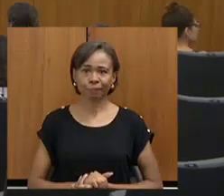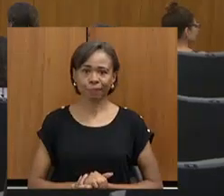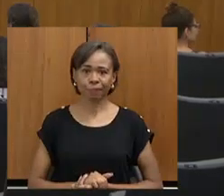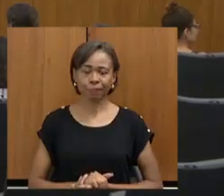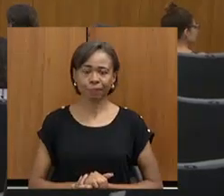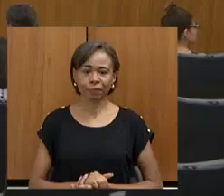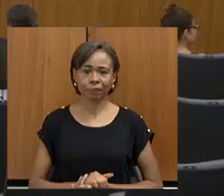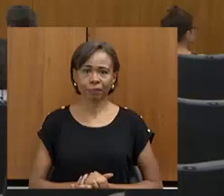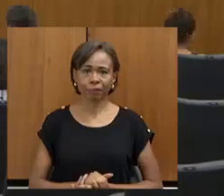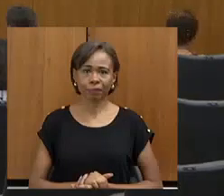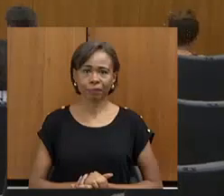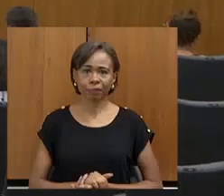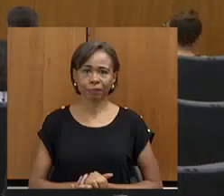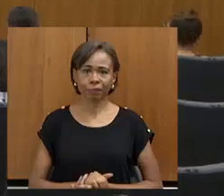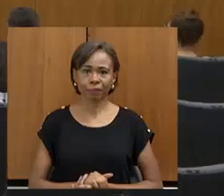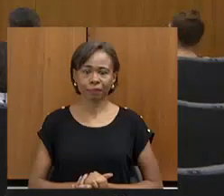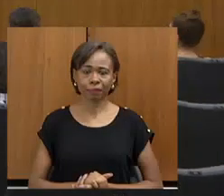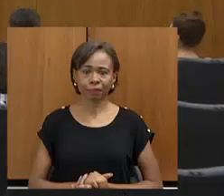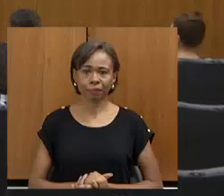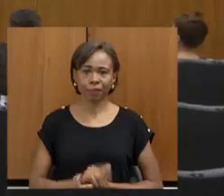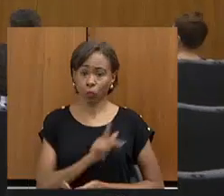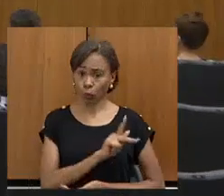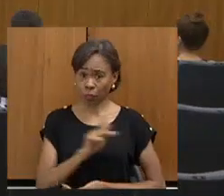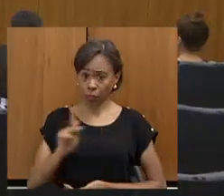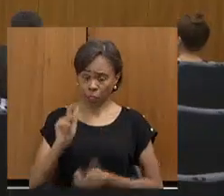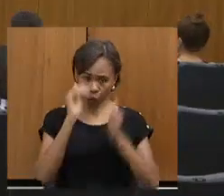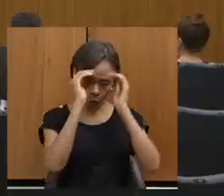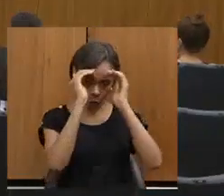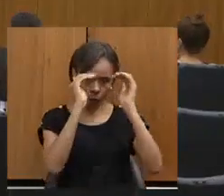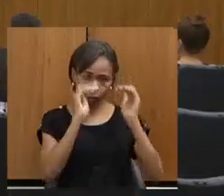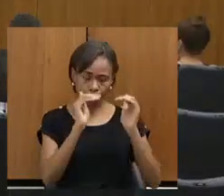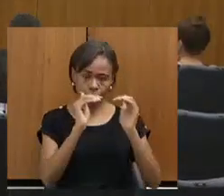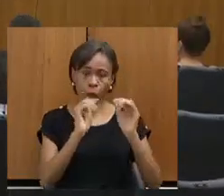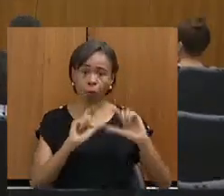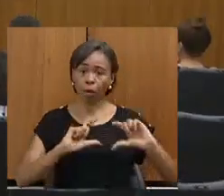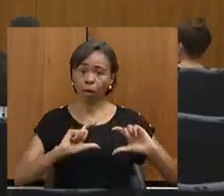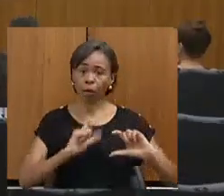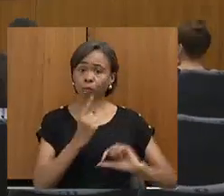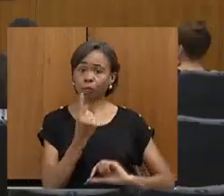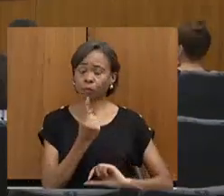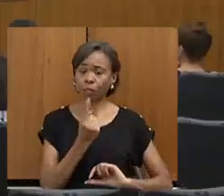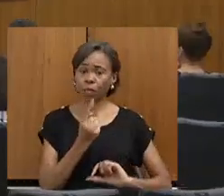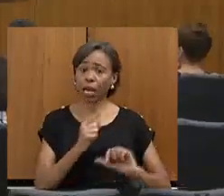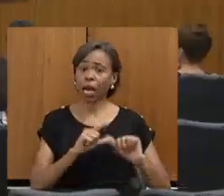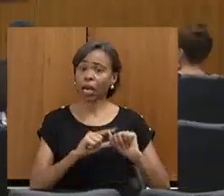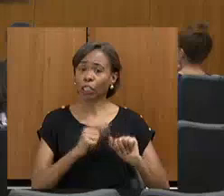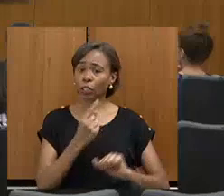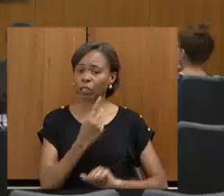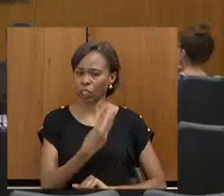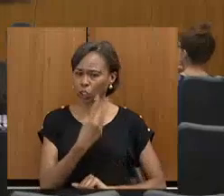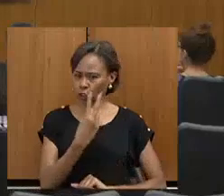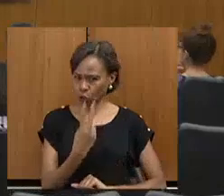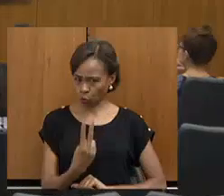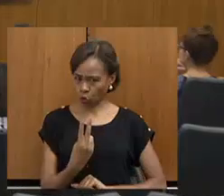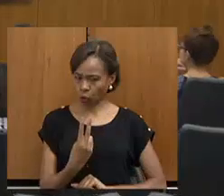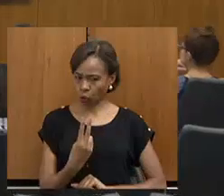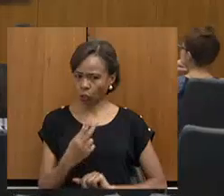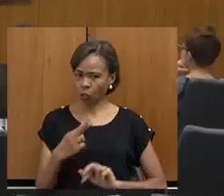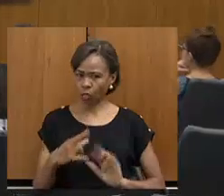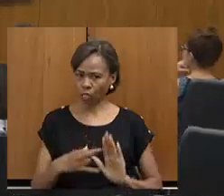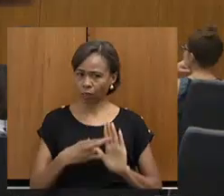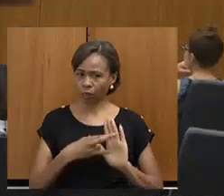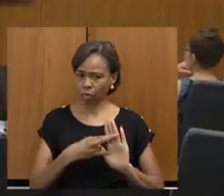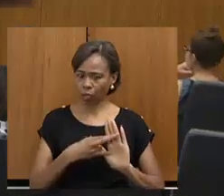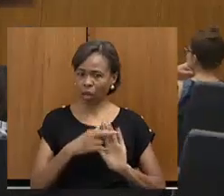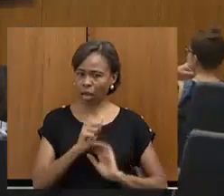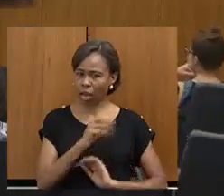A presidência, nos termos do parágrafo 1º do artigo 132 do Regimento Interno, dispensa a leitura da ata da reunião anterior